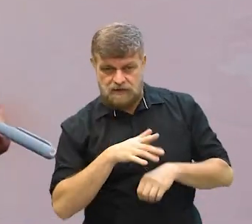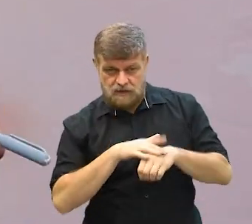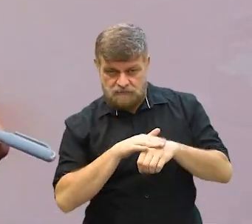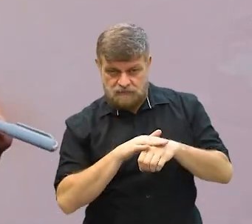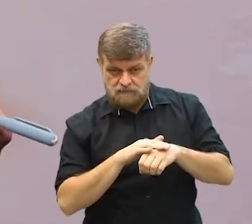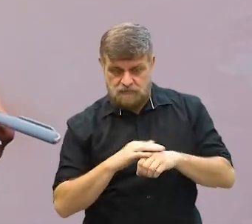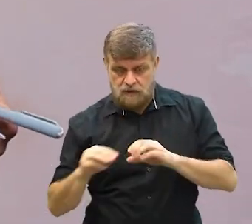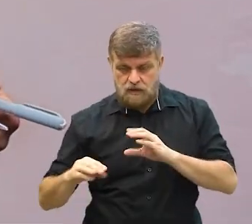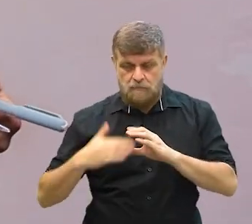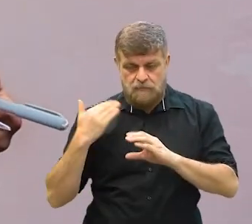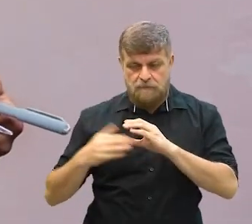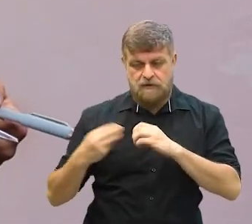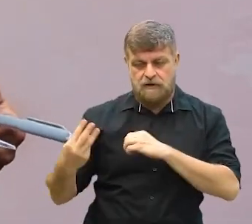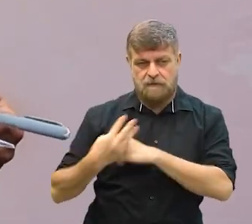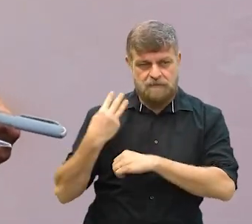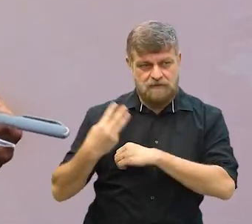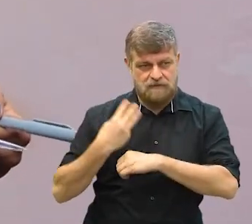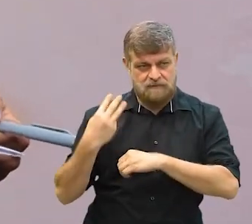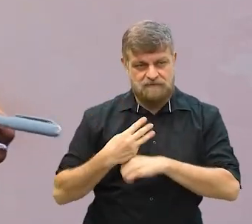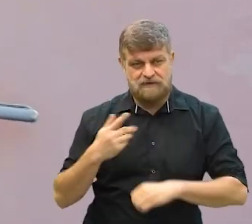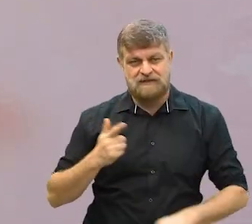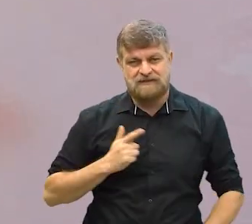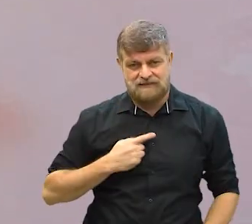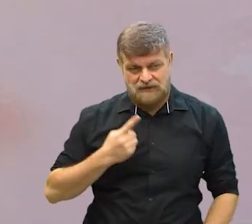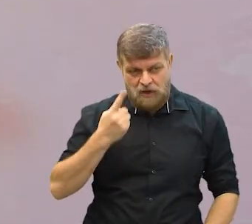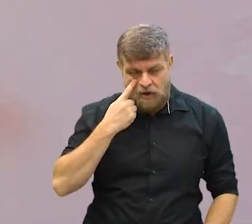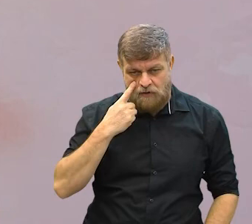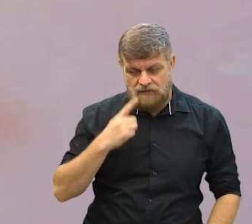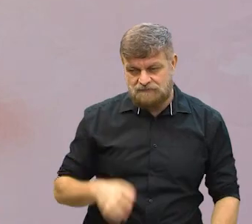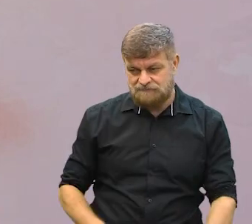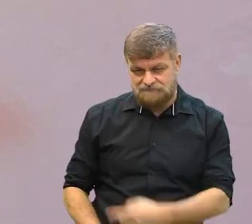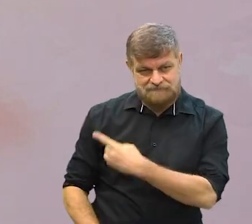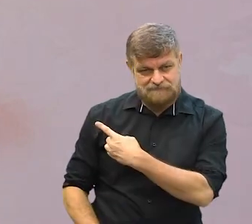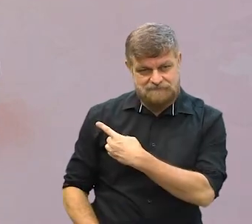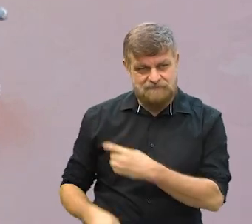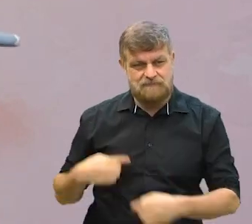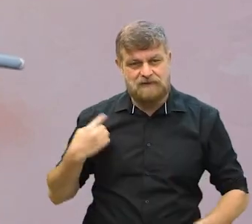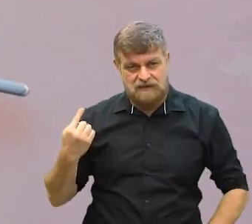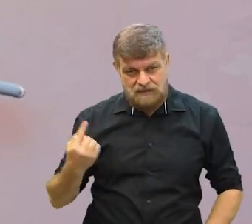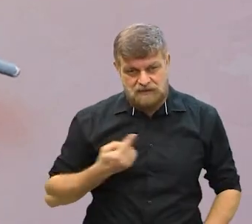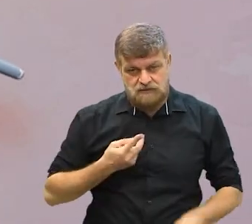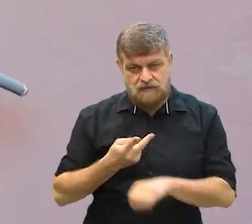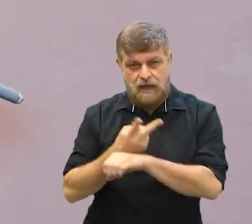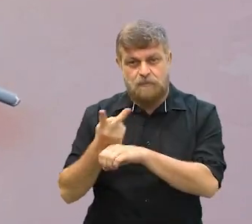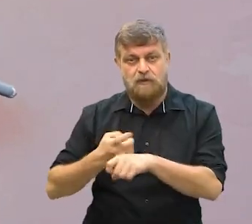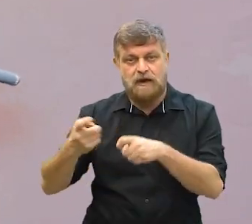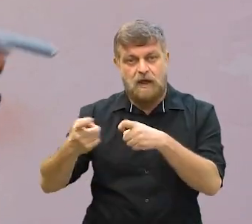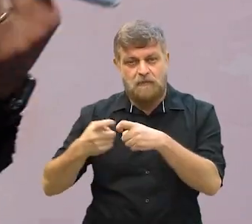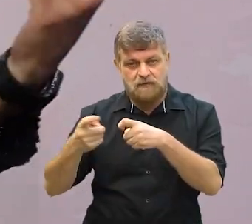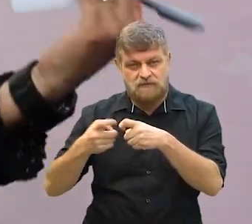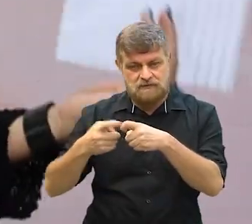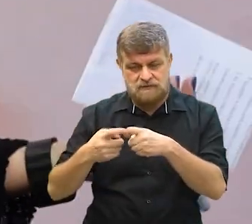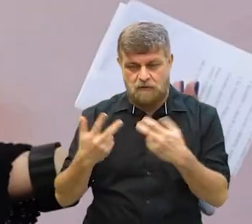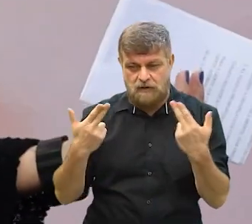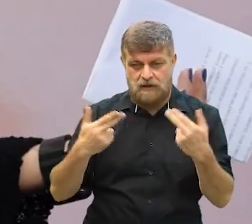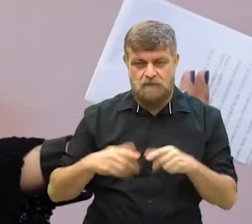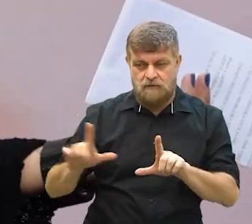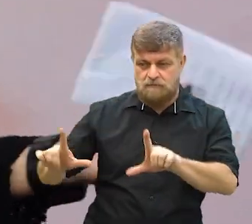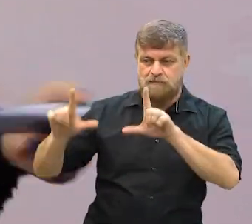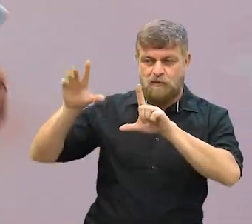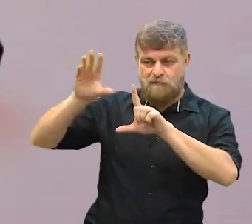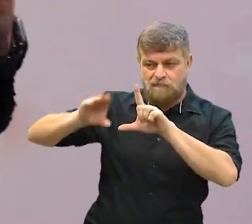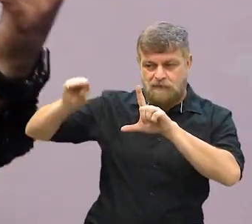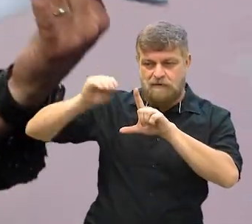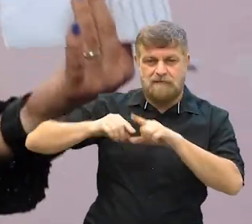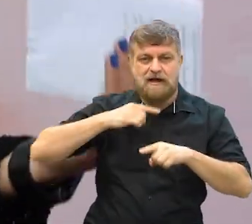doença? É só mandar sua sugestão nesse WhatsApp que aparece aí no seu vídeo, que a gente vai atrás de um especialista, como a gente fez aqui com a